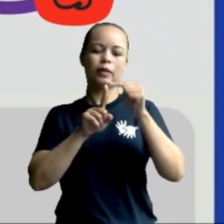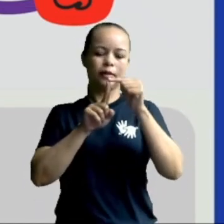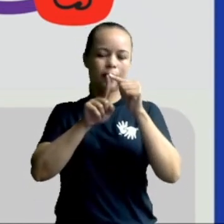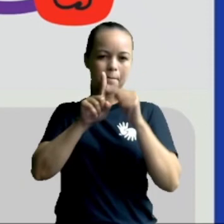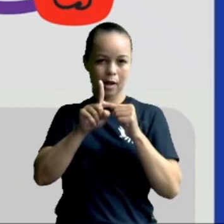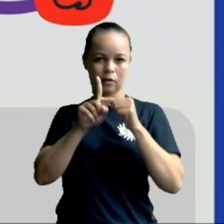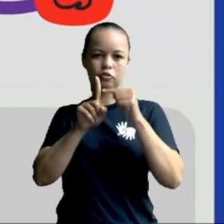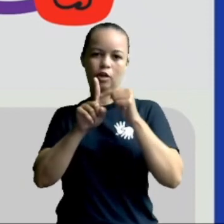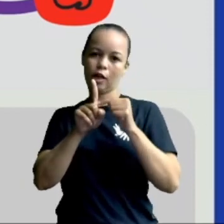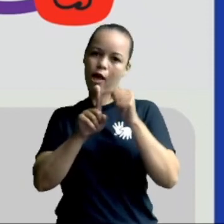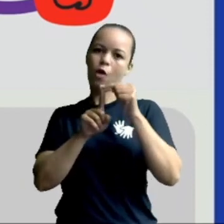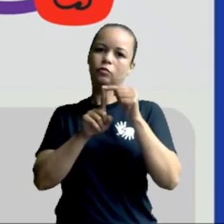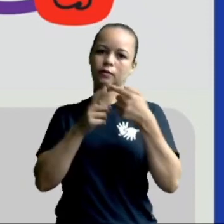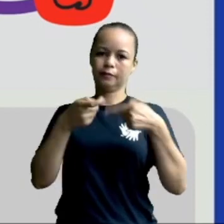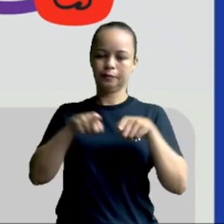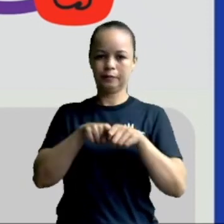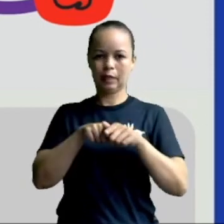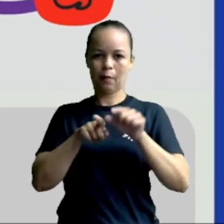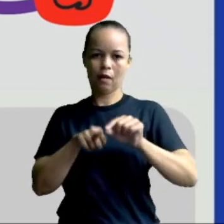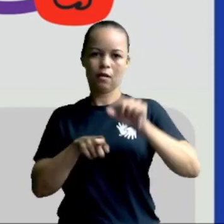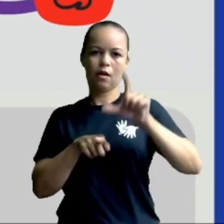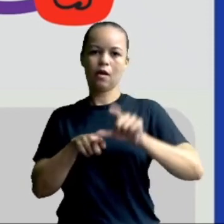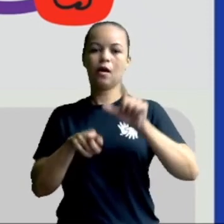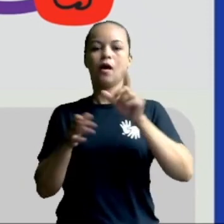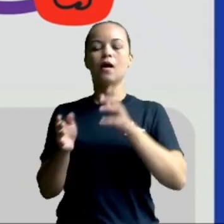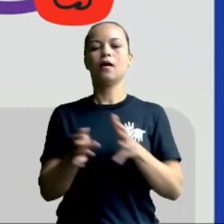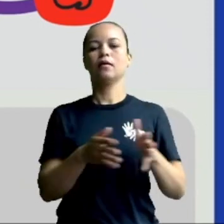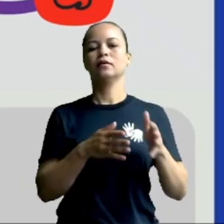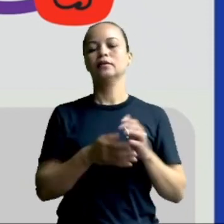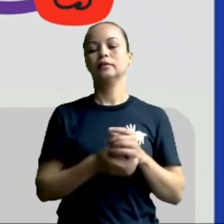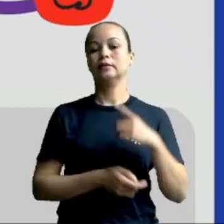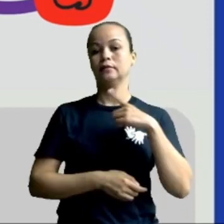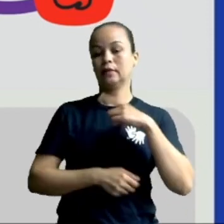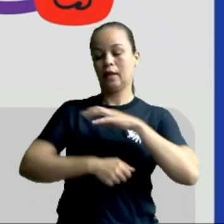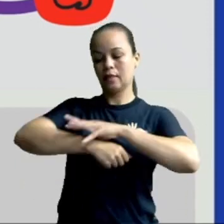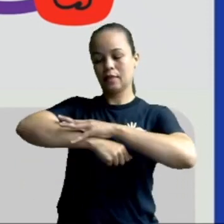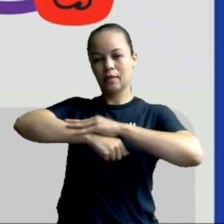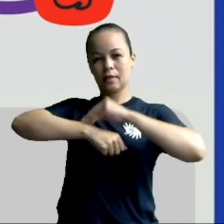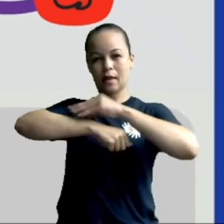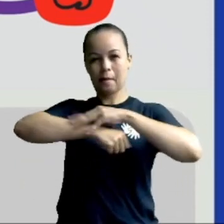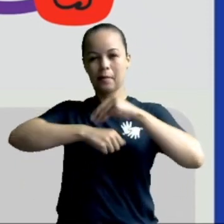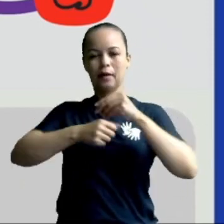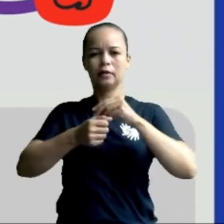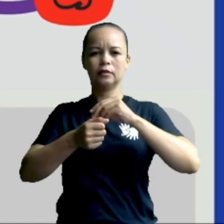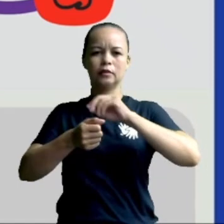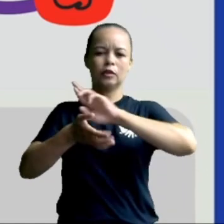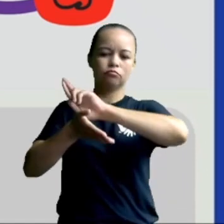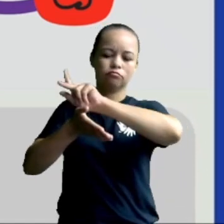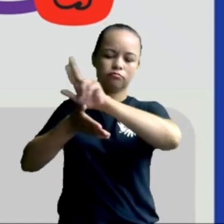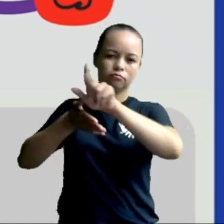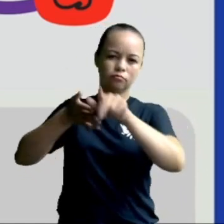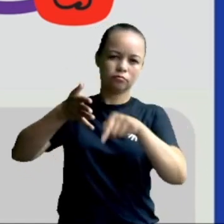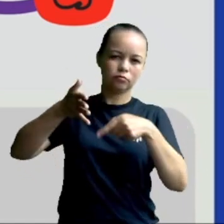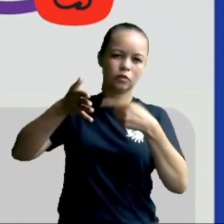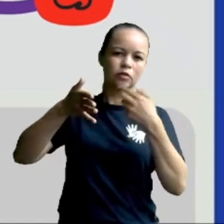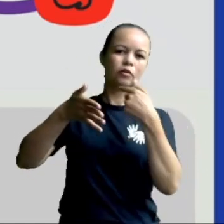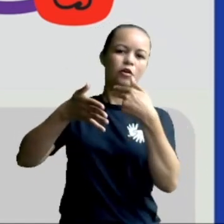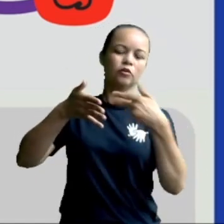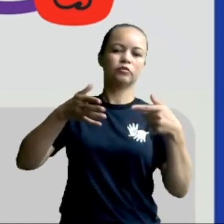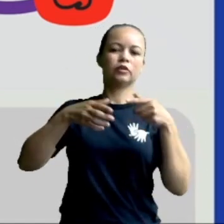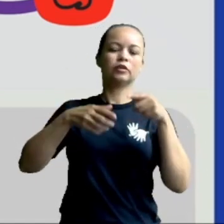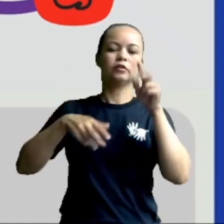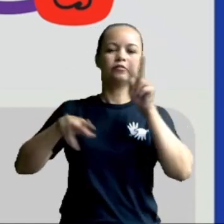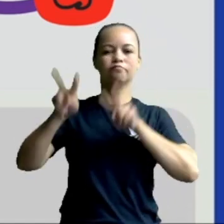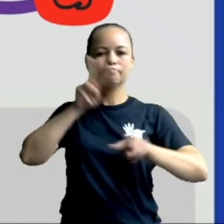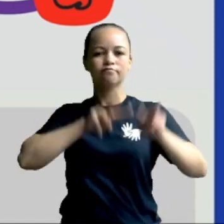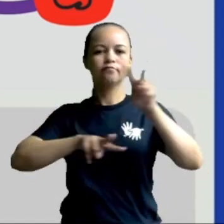baixa e temperatura alta. Pele. E ali tem todos esses momentos que vocês acabaram de